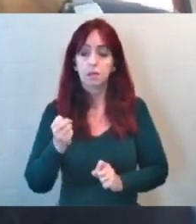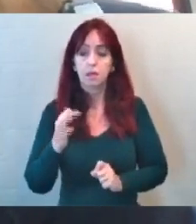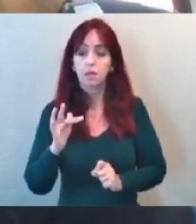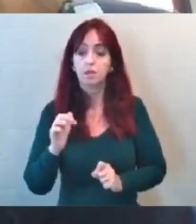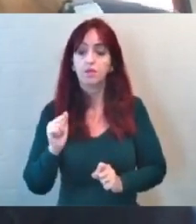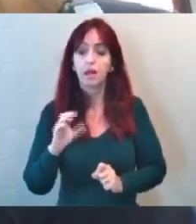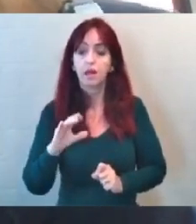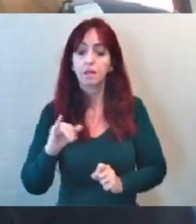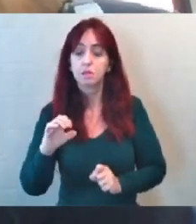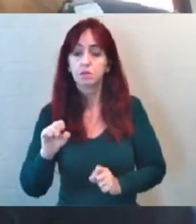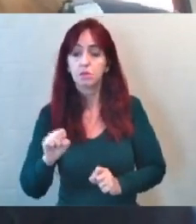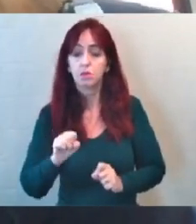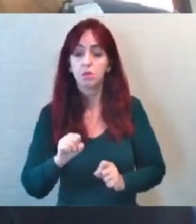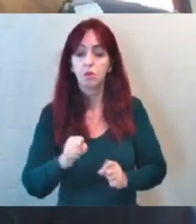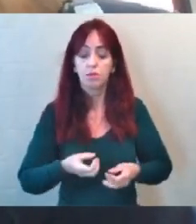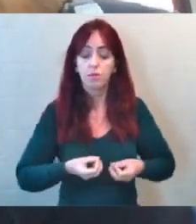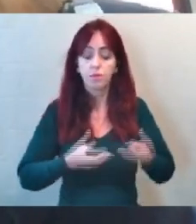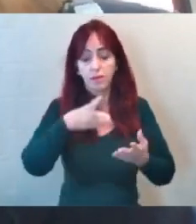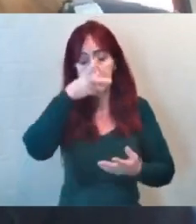prefeitura.